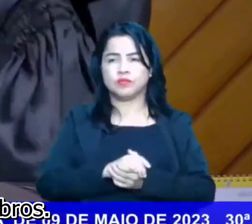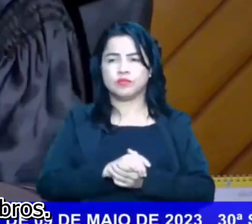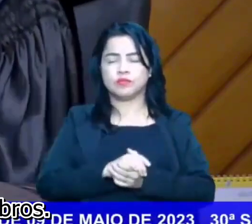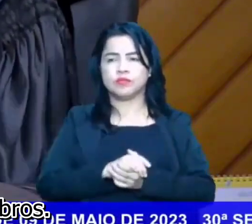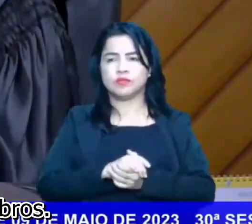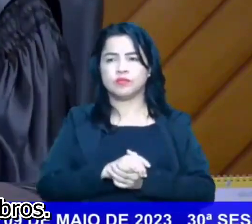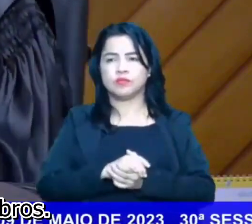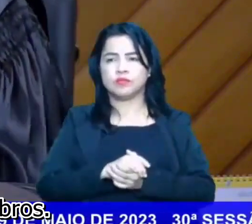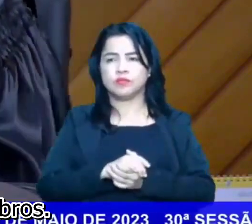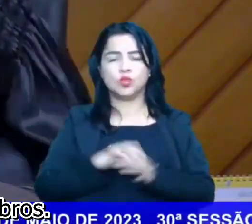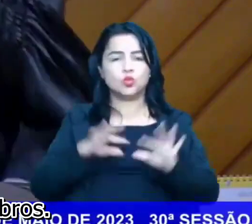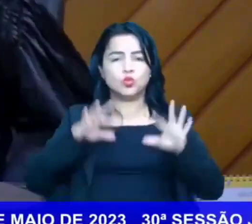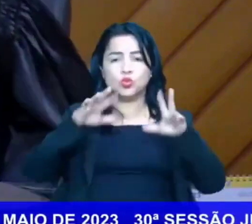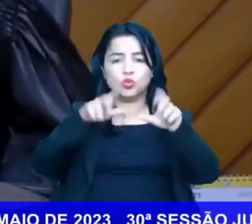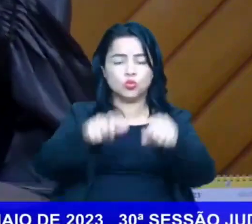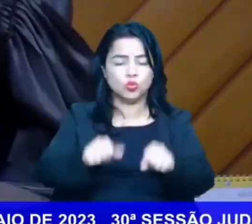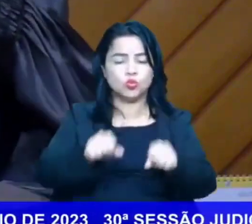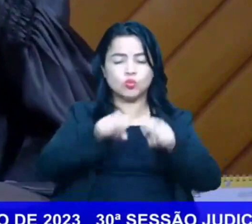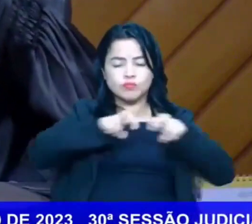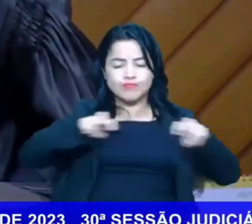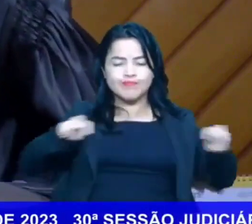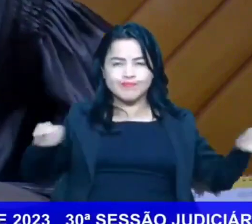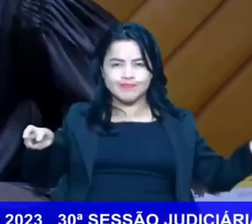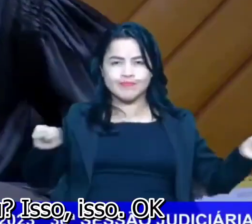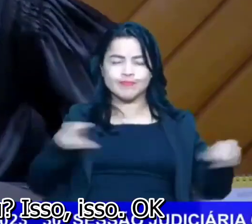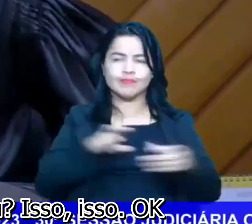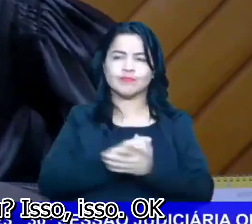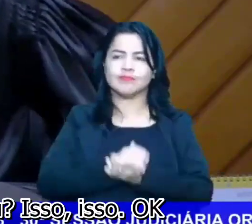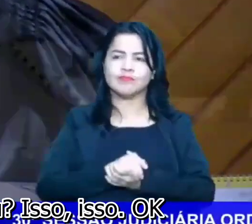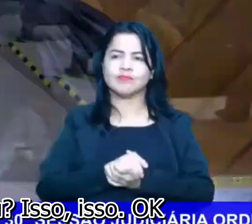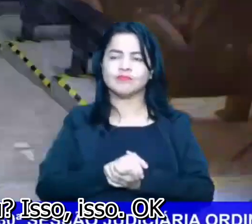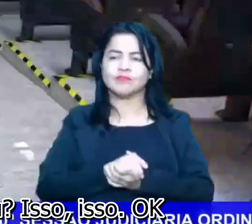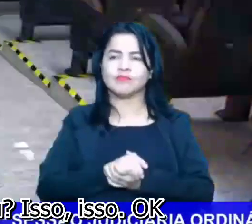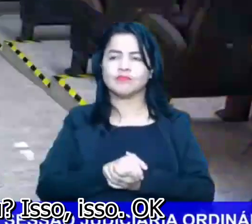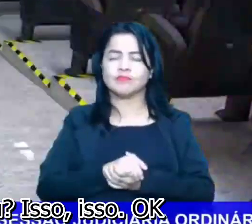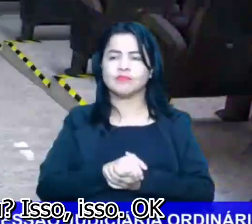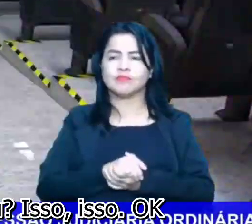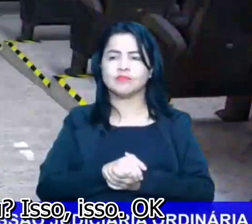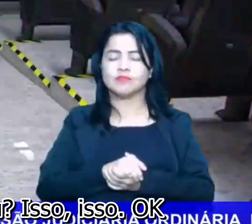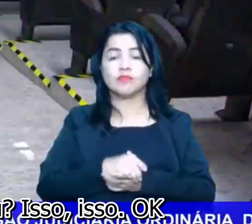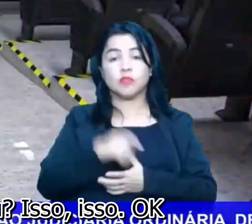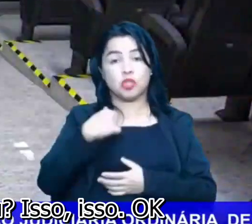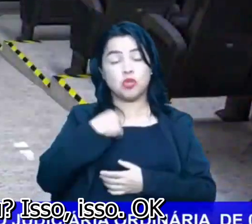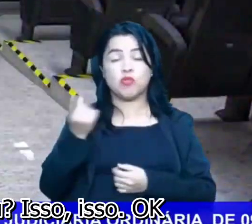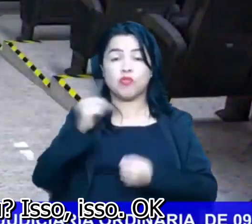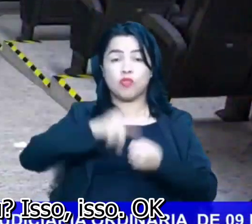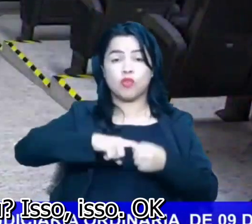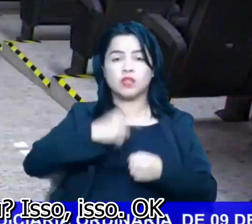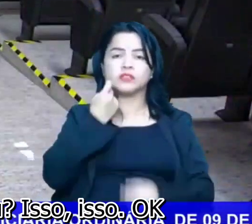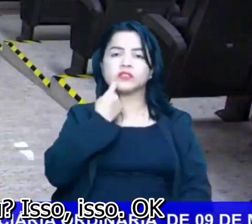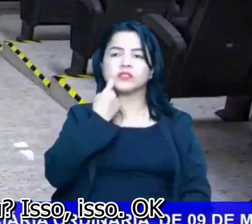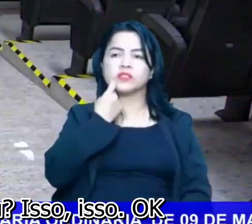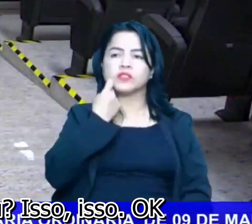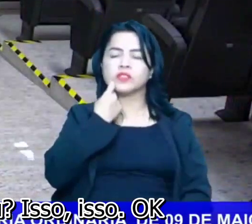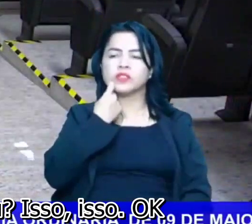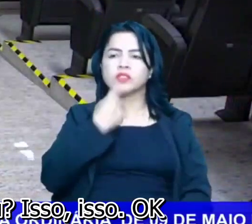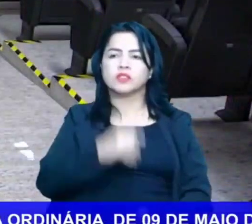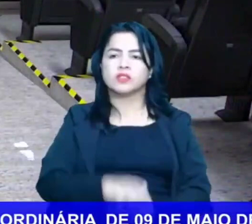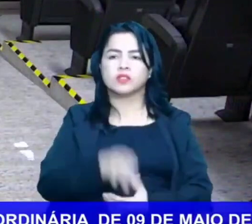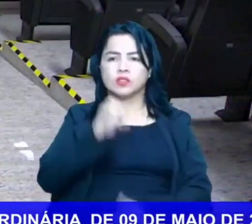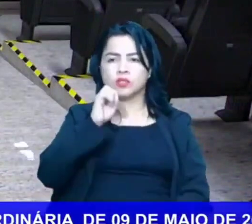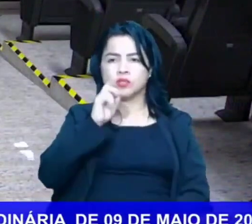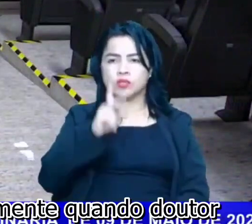no retorno de todos os membros. Hein? Eu estarei de volta na sexta-feira, meio-dia, viu? Isso.